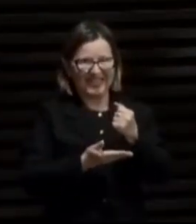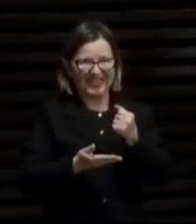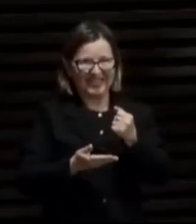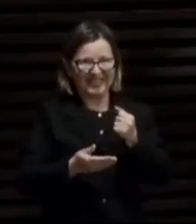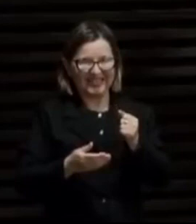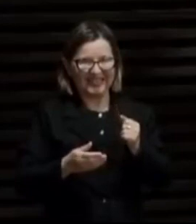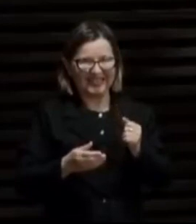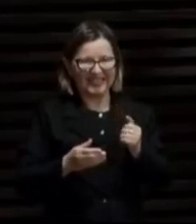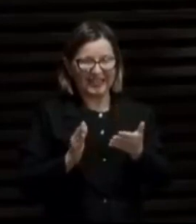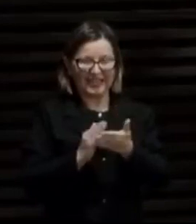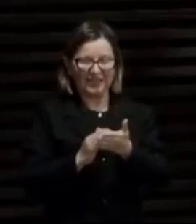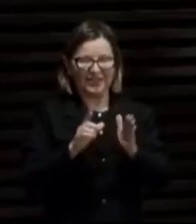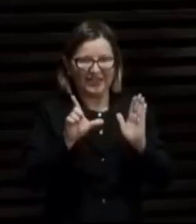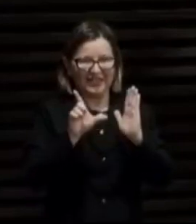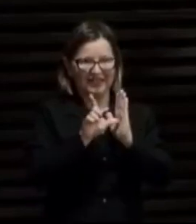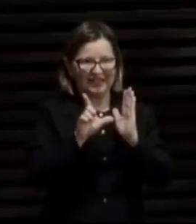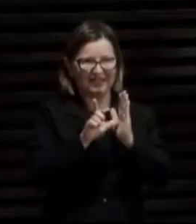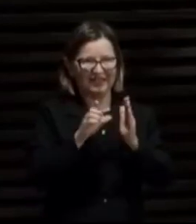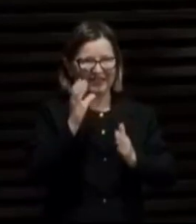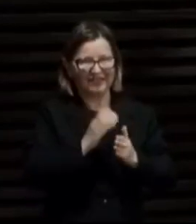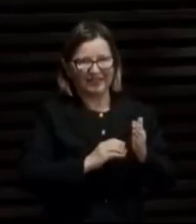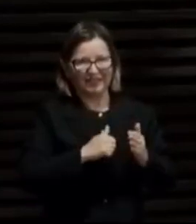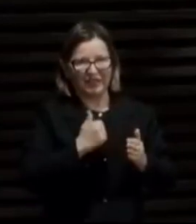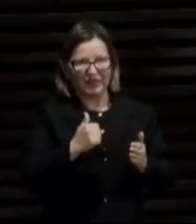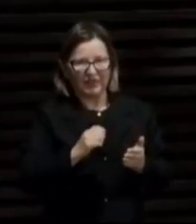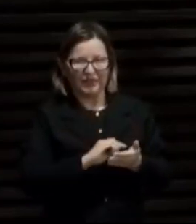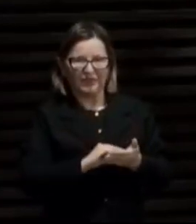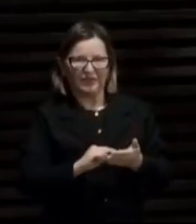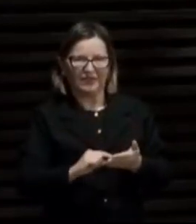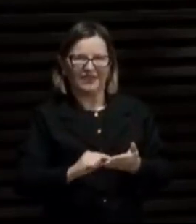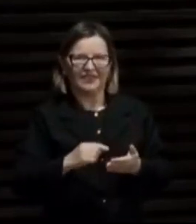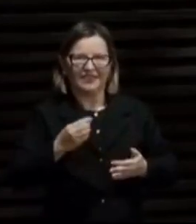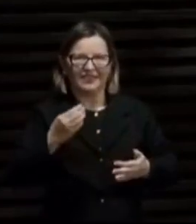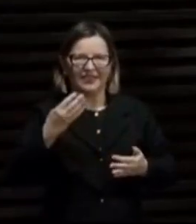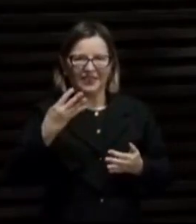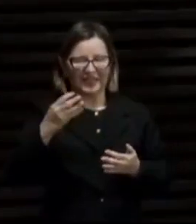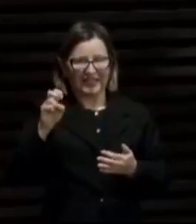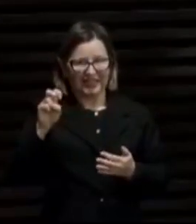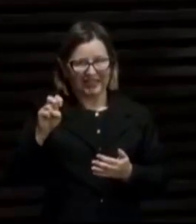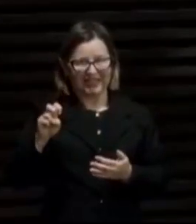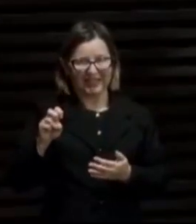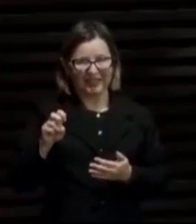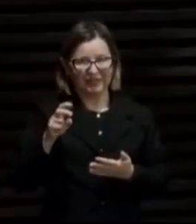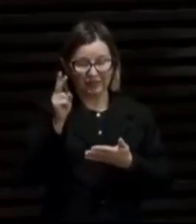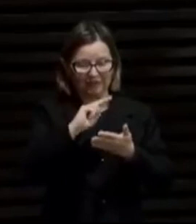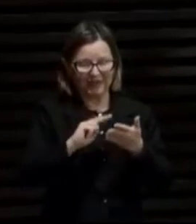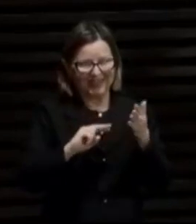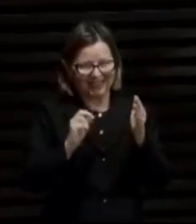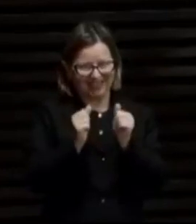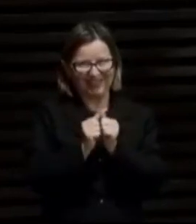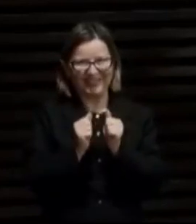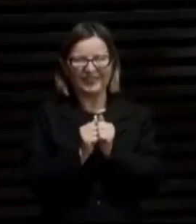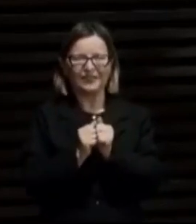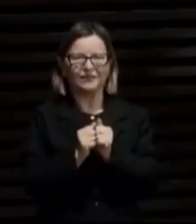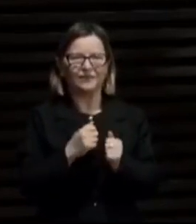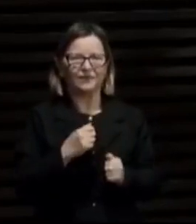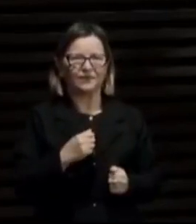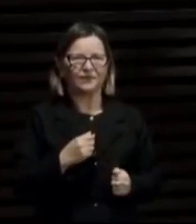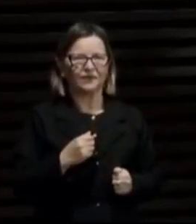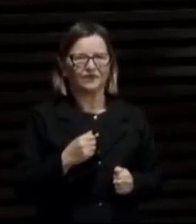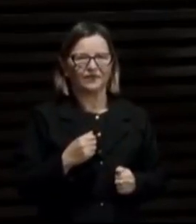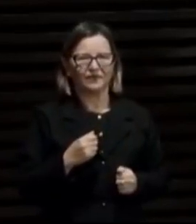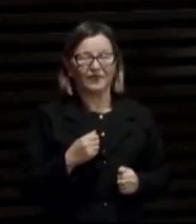Levítico 11:45. Eu convido que vocês todos estejam lendo comigo. Eu sou